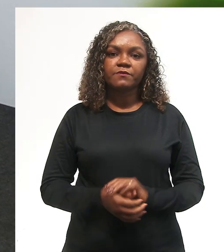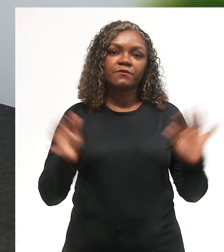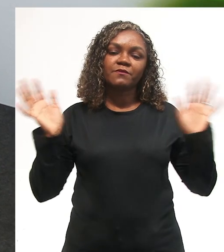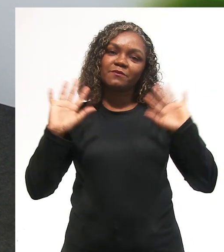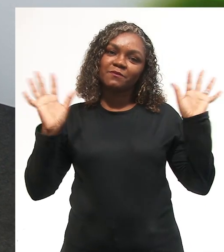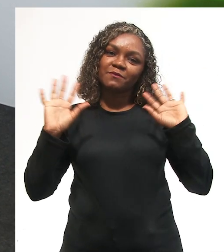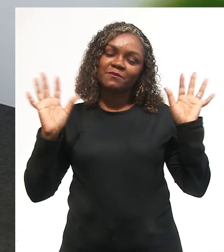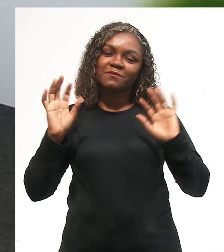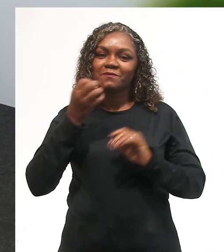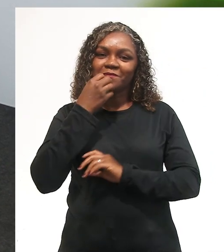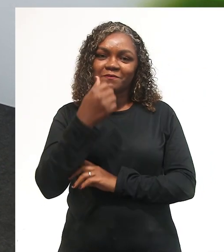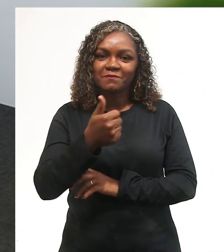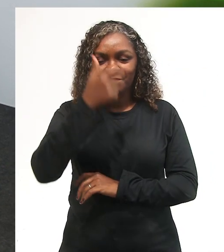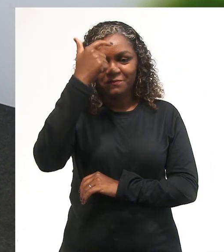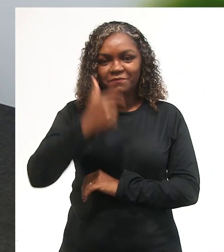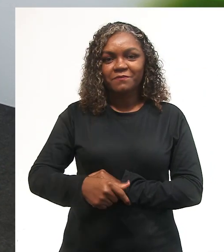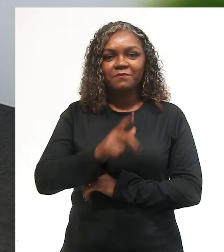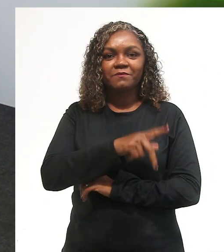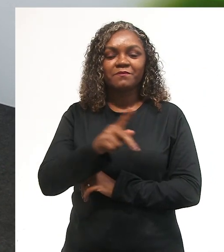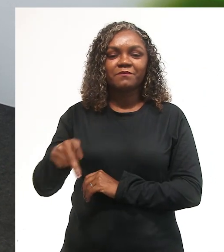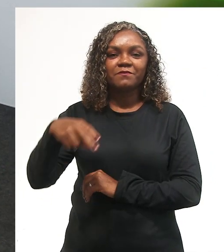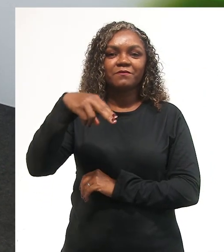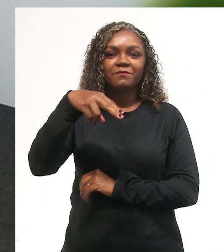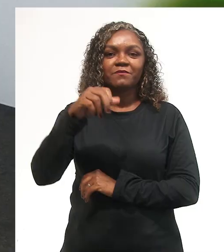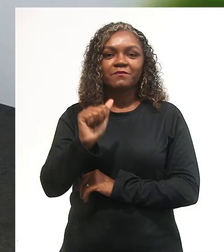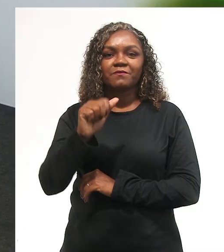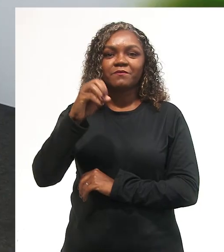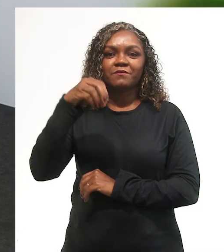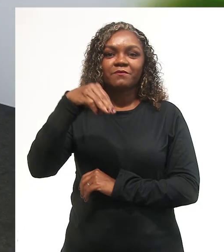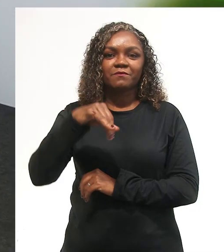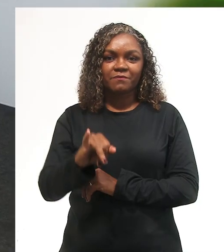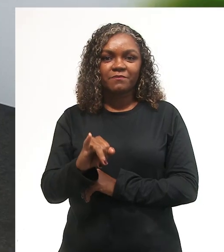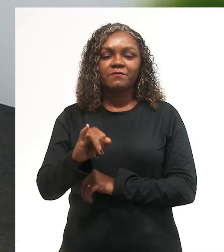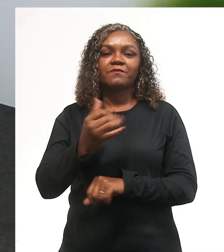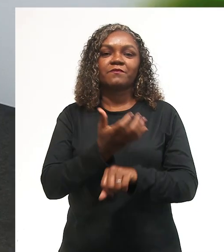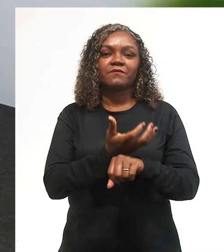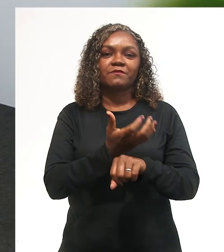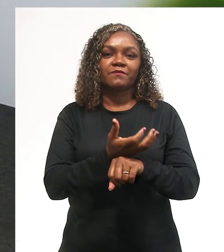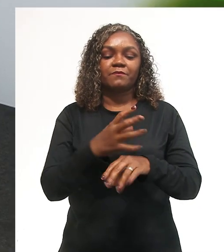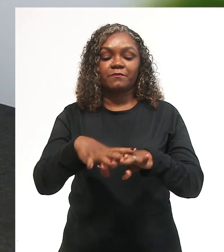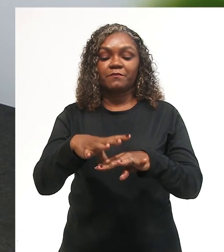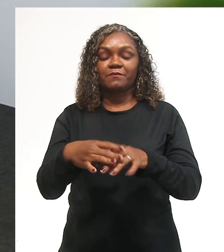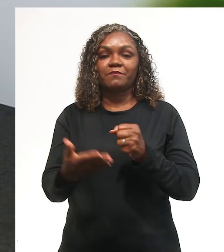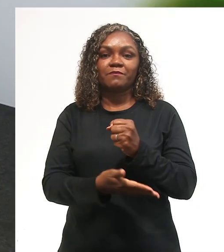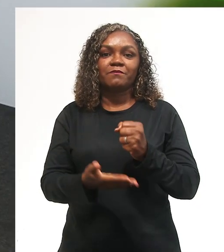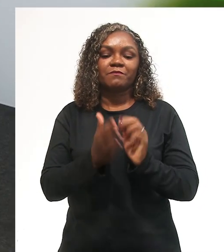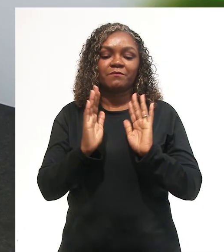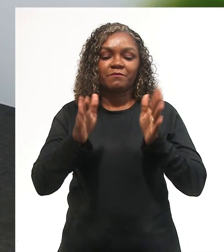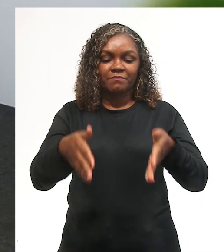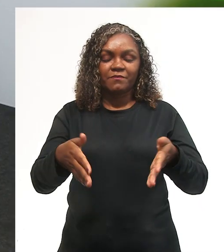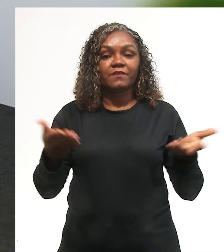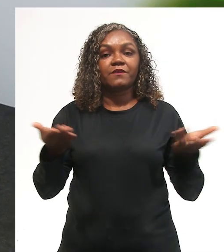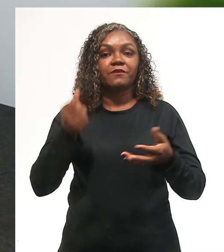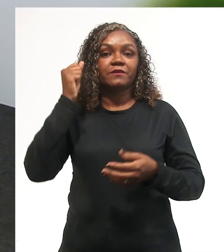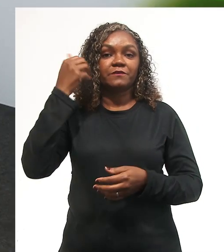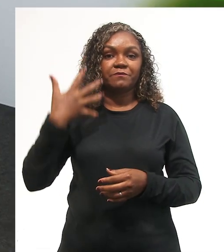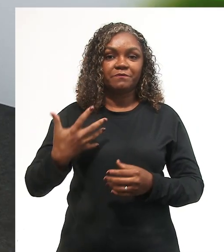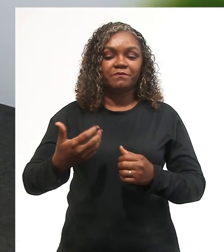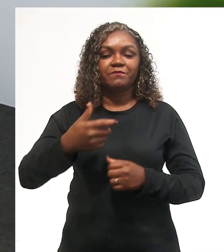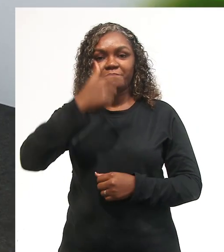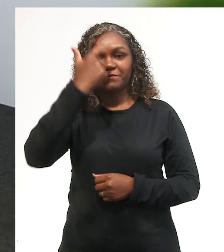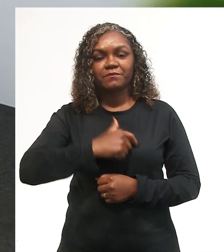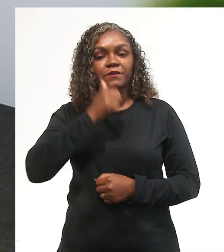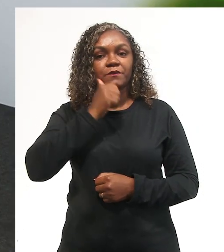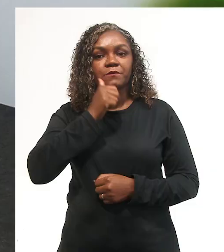Olá, tudo bem? Eu sou a professora Naomi Totuzzi, da disciplina de Matemática Básica e Aplicada. Vou começar pela minha audiodescrição. Eu sou